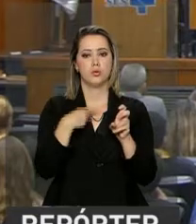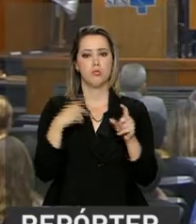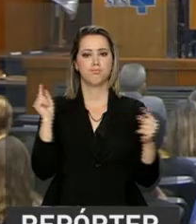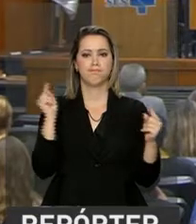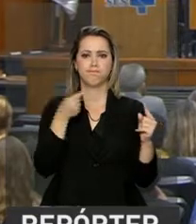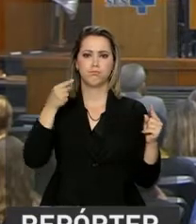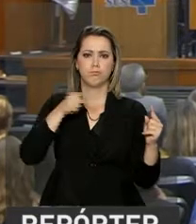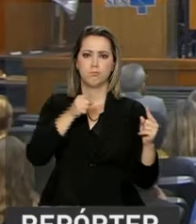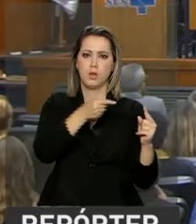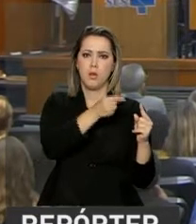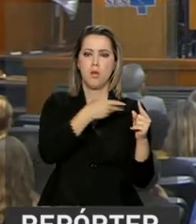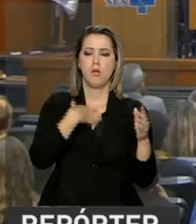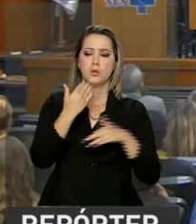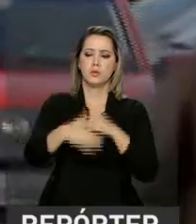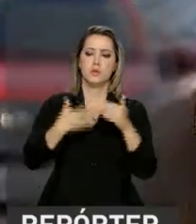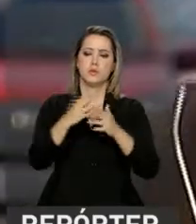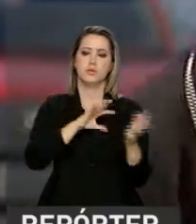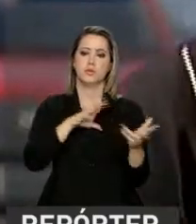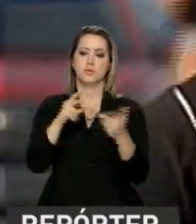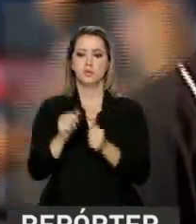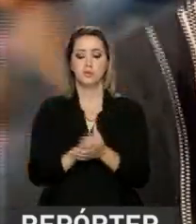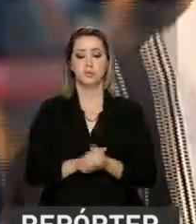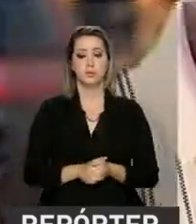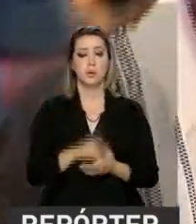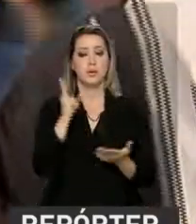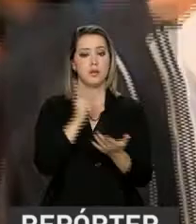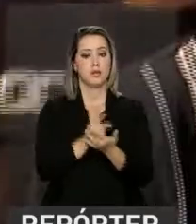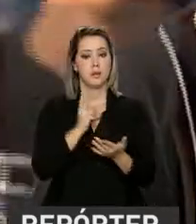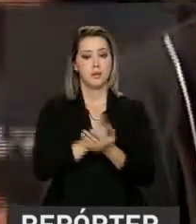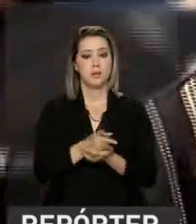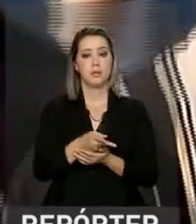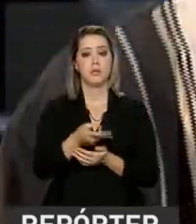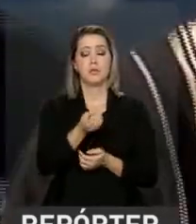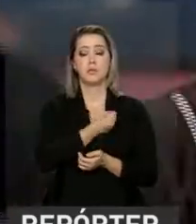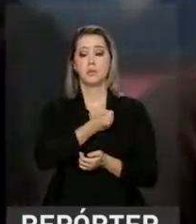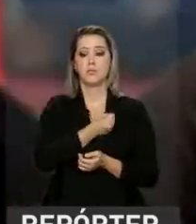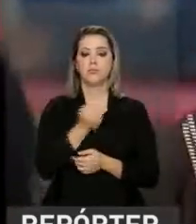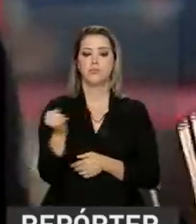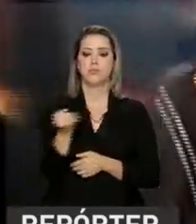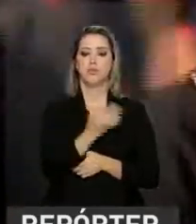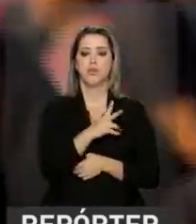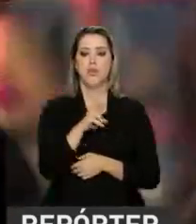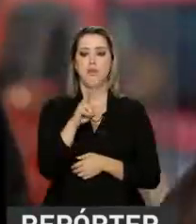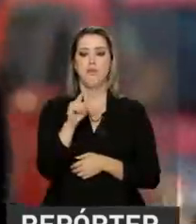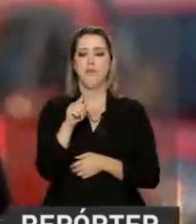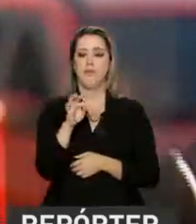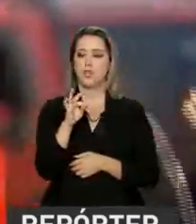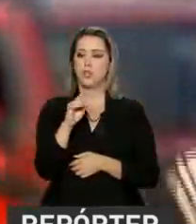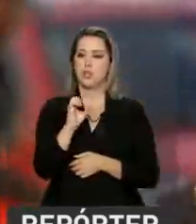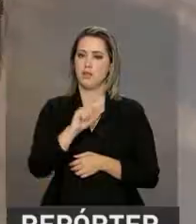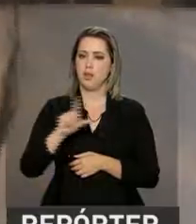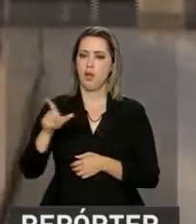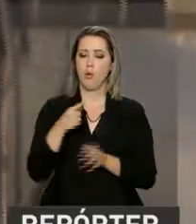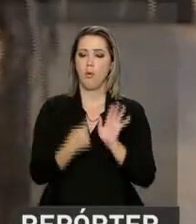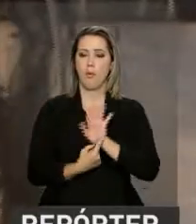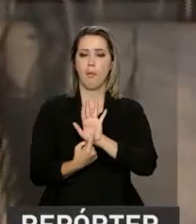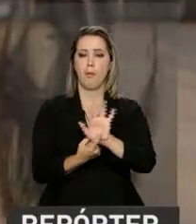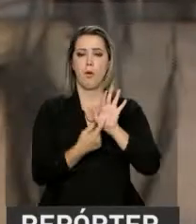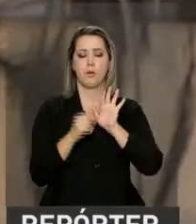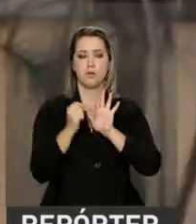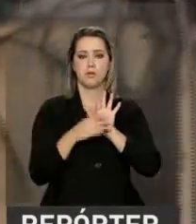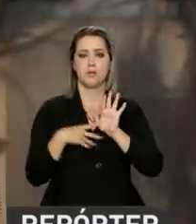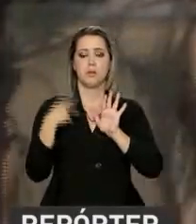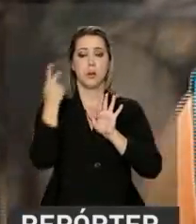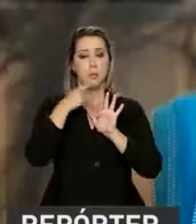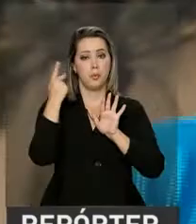ao desenvolvimento das nações. Apesar dos números, dados da pesquisa Vigitel 2016 mostram que a política brasileira